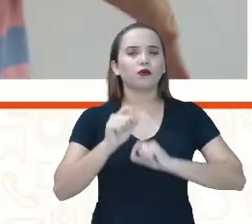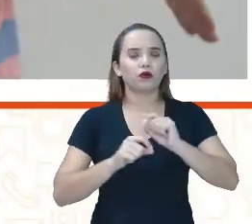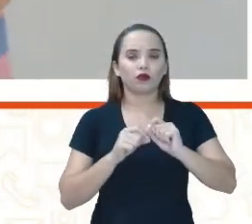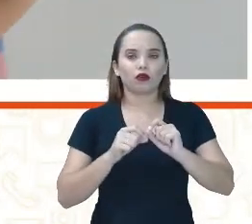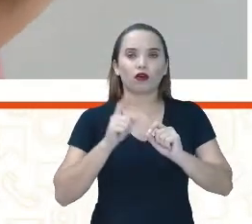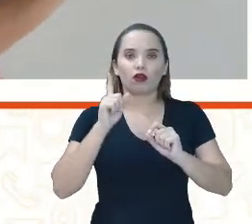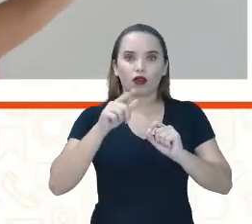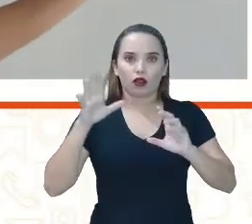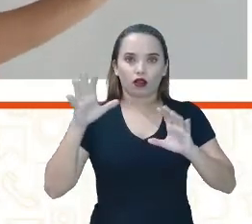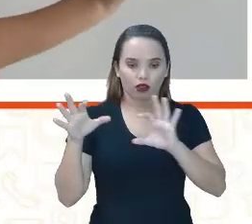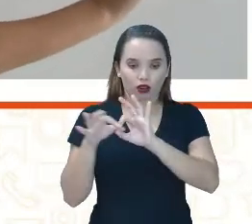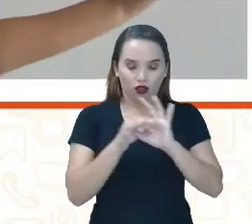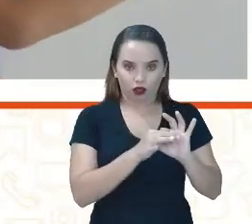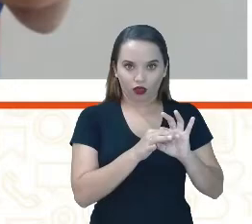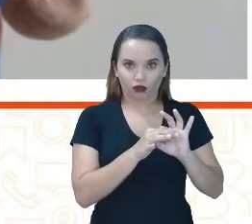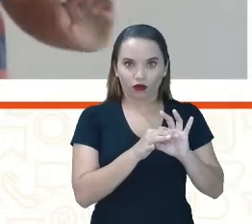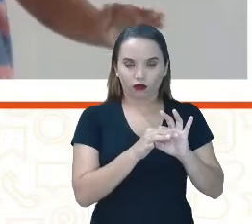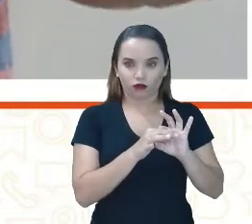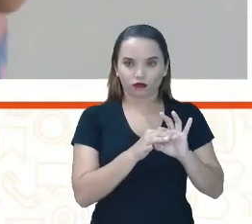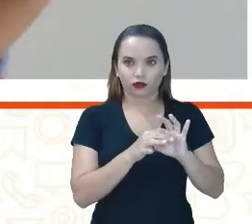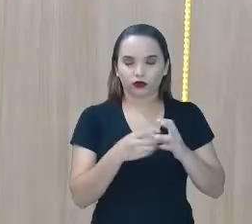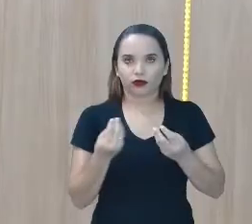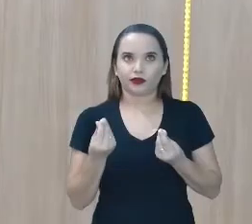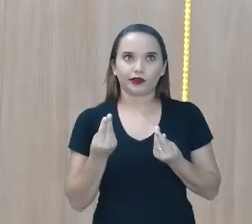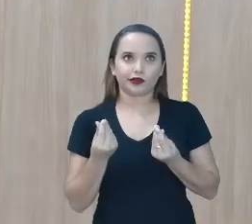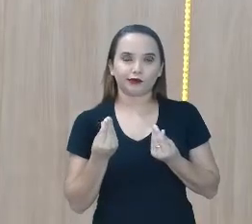está diretamente relacionada com a